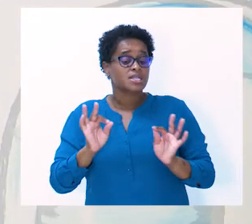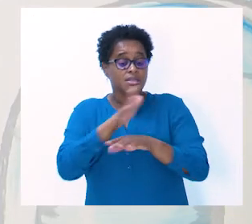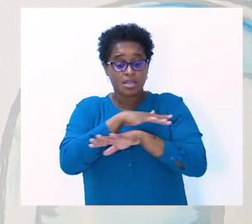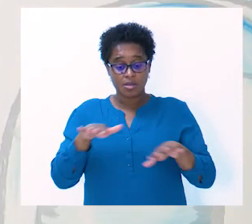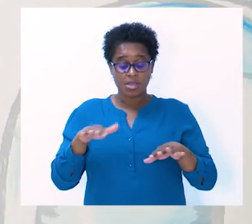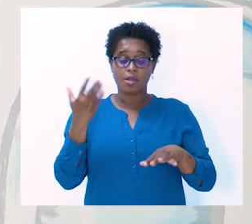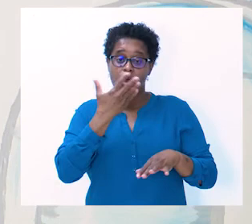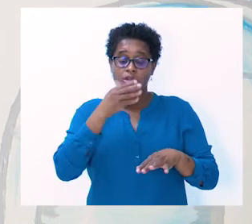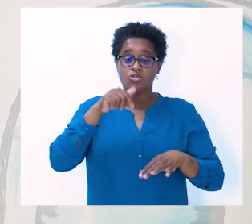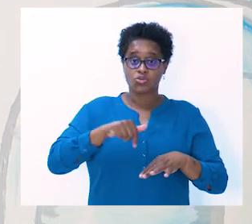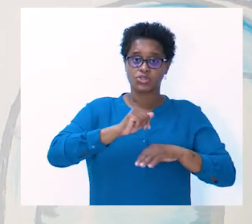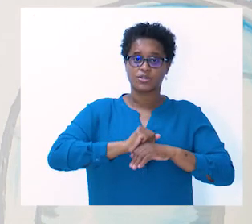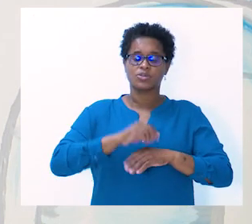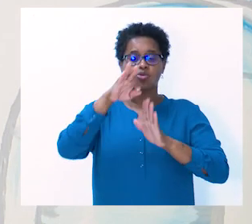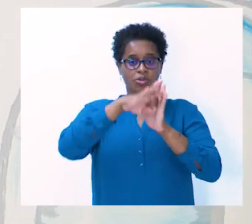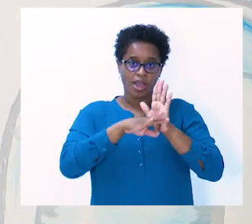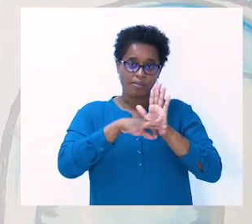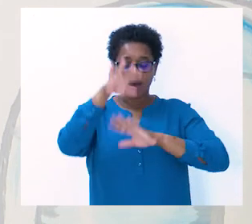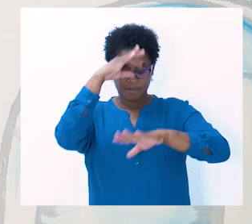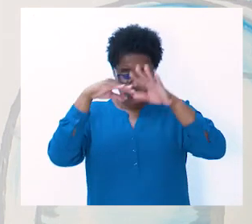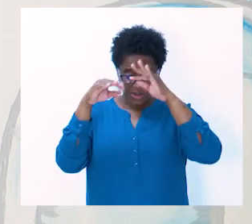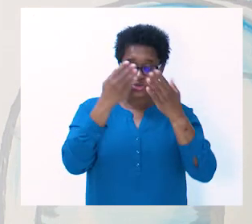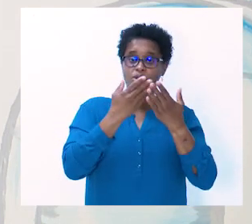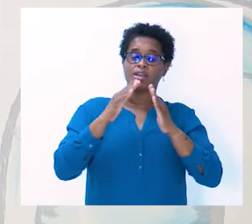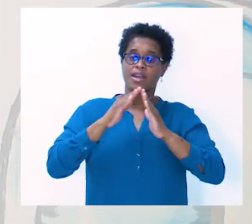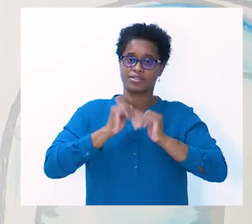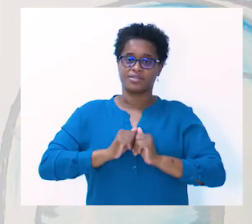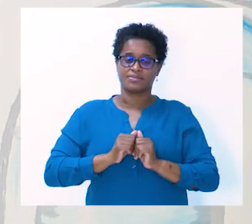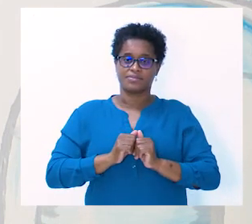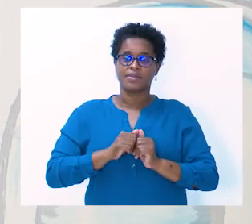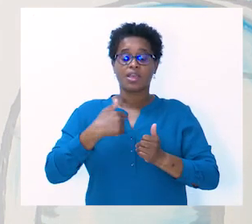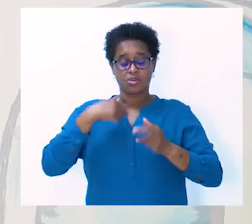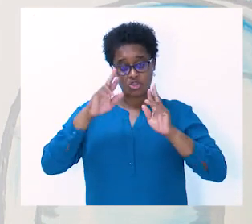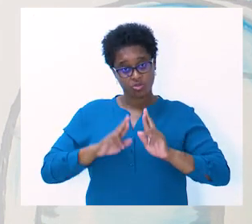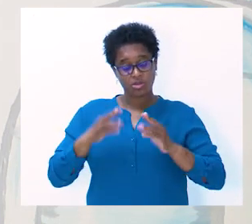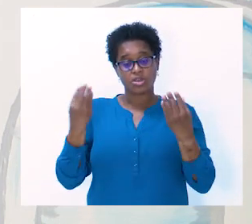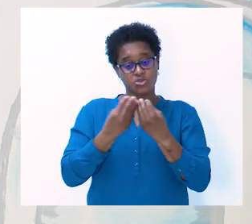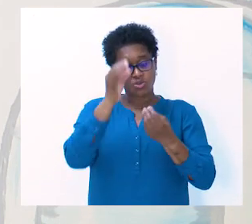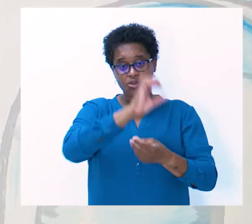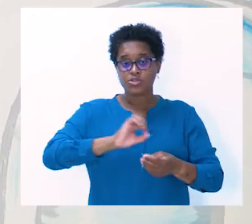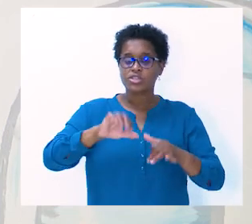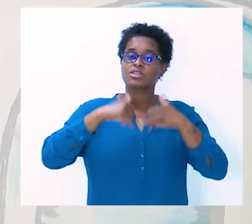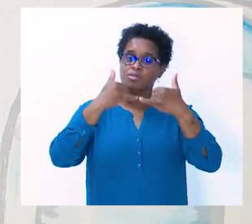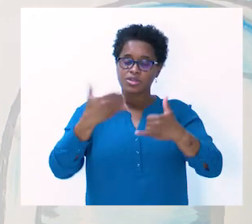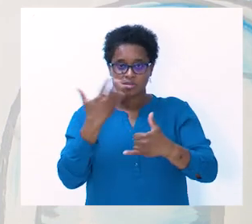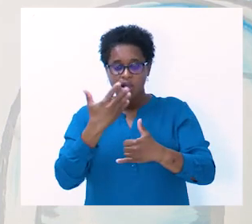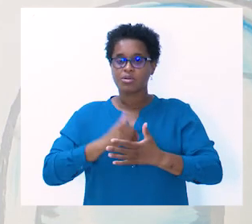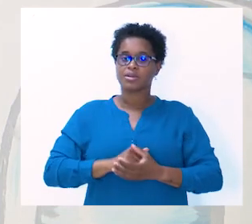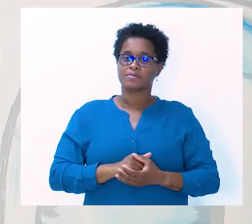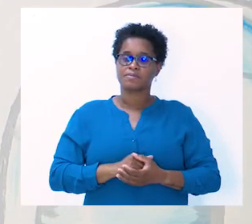Assim chegamos ao final da nossa aula de hoje no programa Aprender e Estudar em Casa. Espero estar convosco na próxima